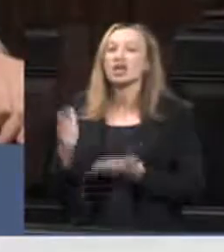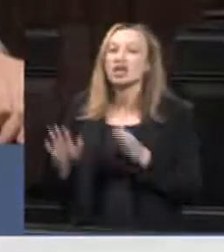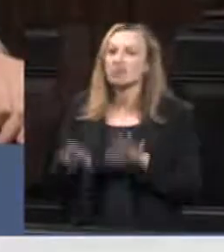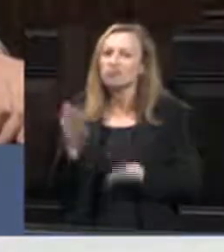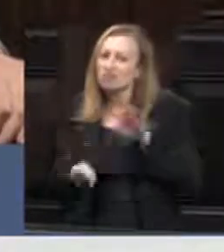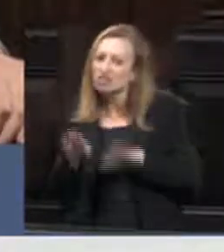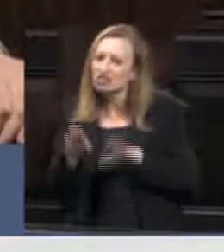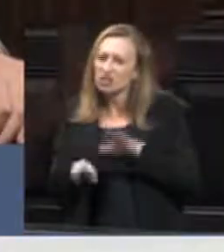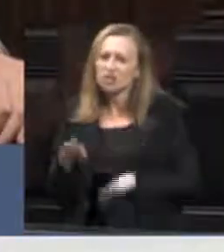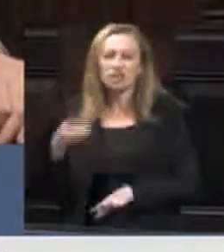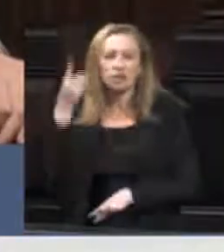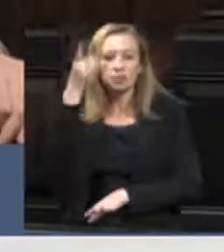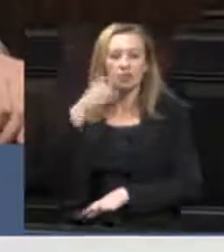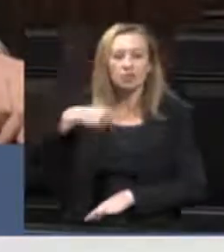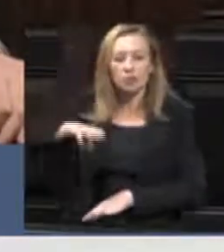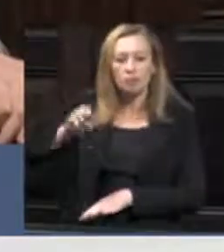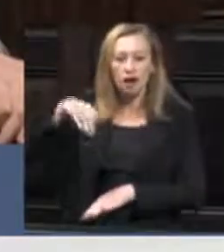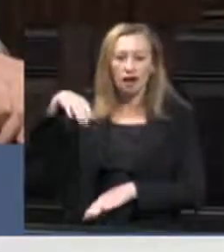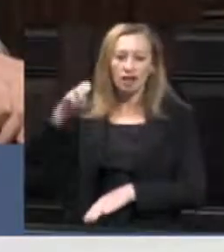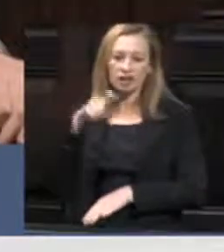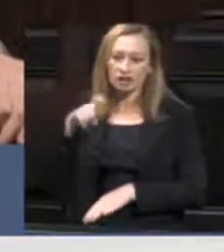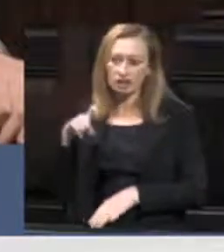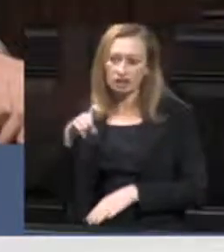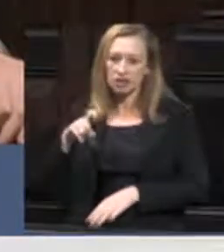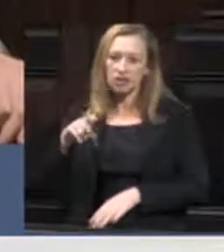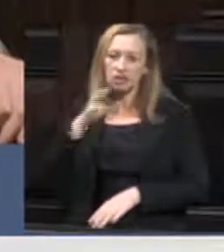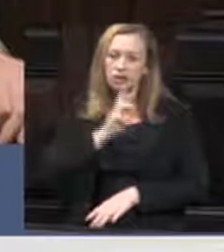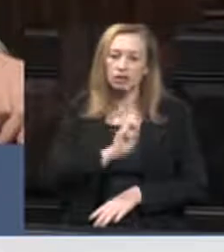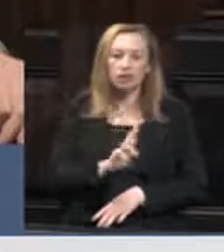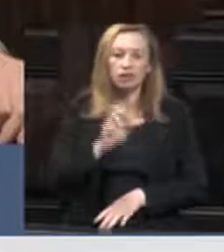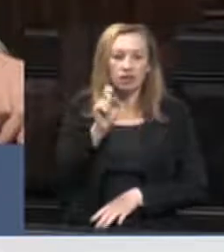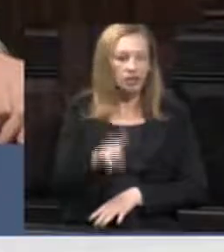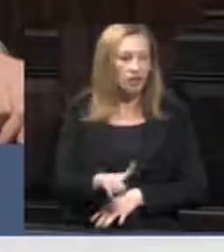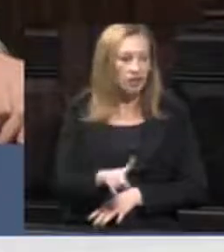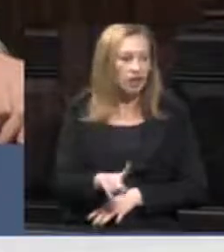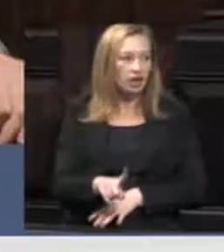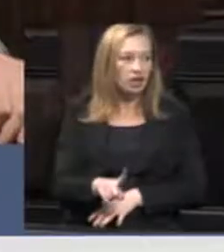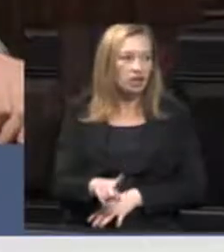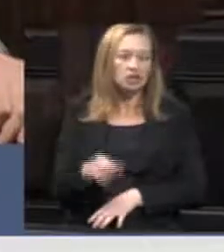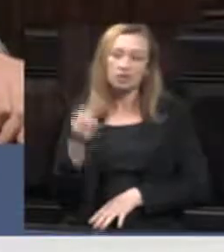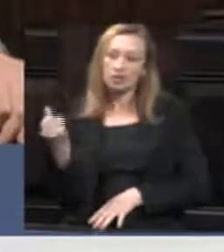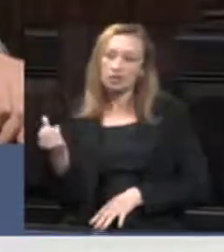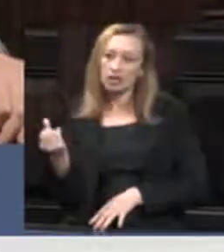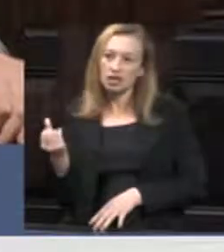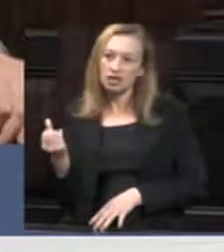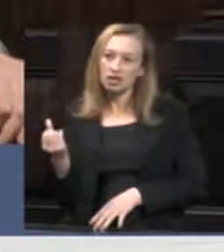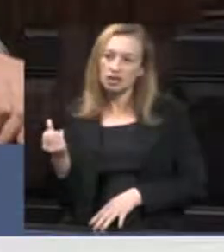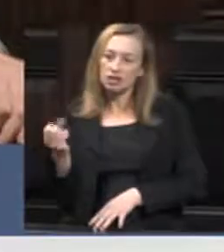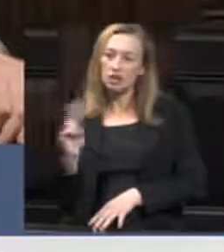Max, o resultado no Supremo é 6-5.